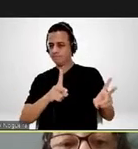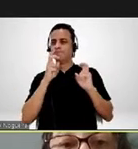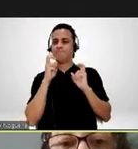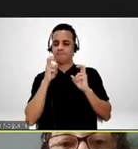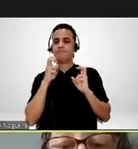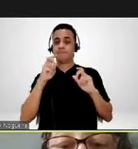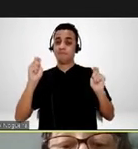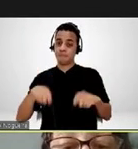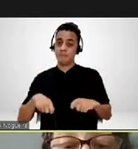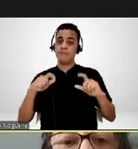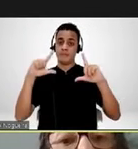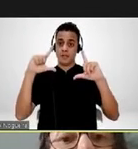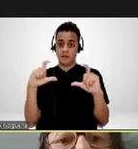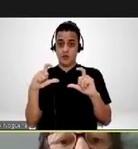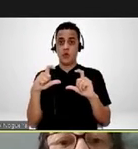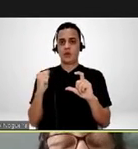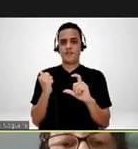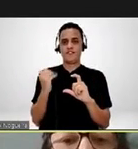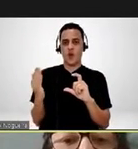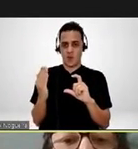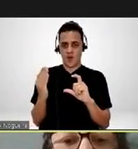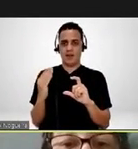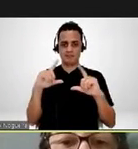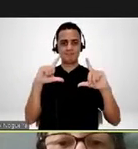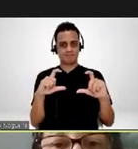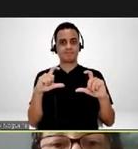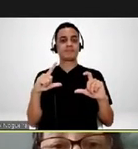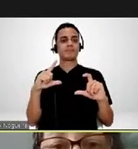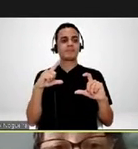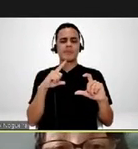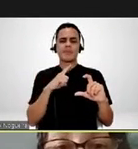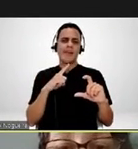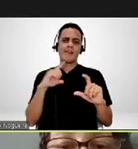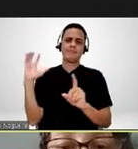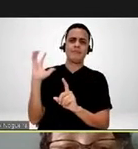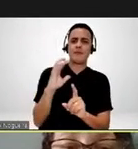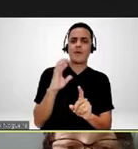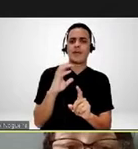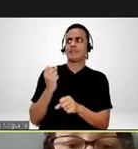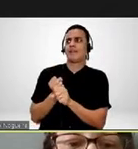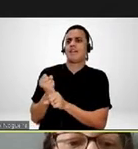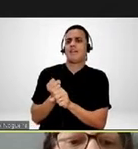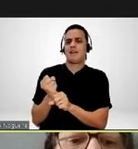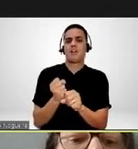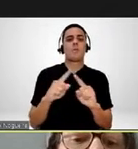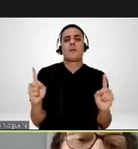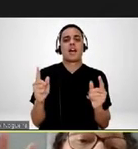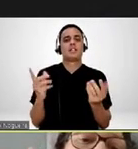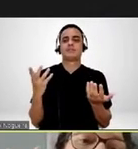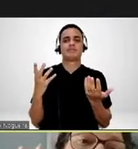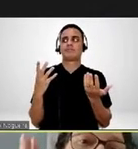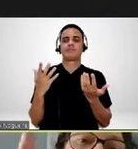uma fotografia de um espaço exterior que recebe as intempéries do tempo passivamente, não é? Então, a